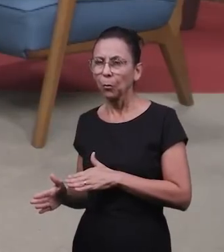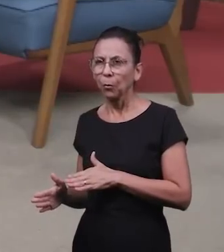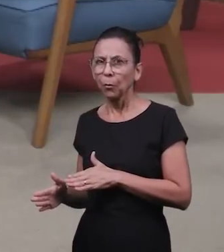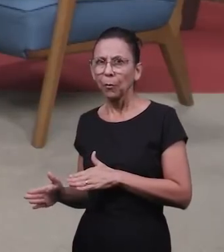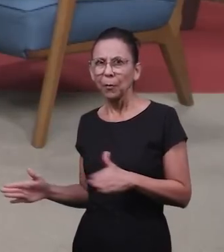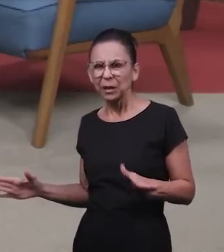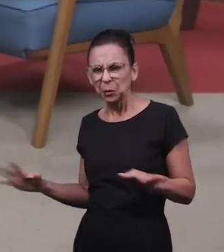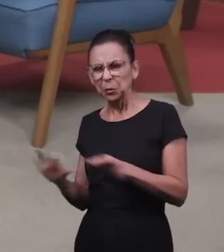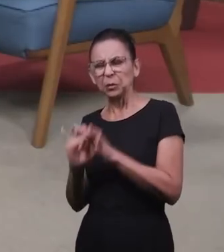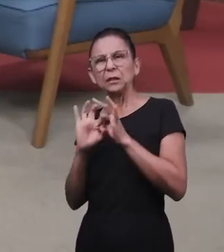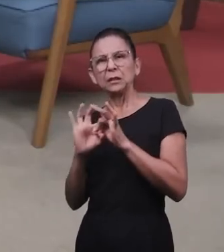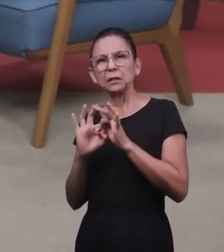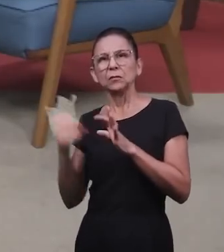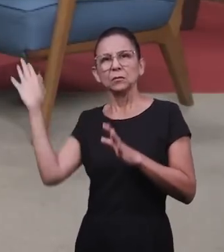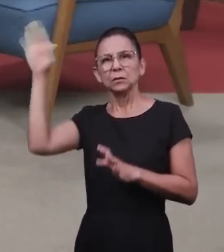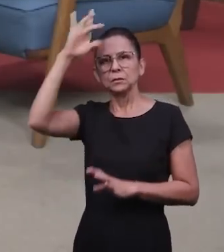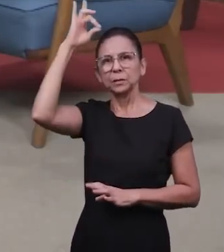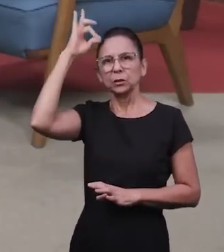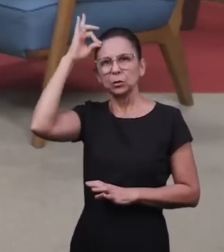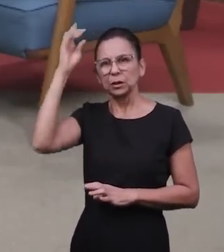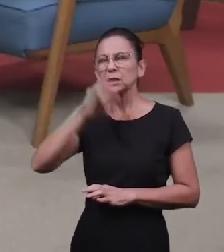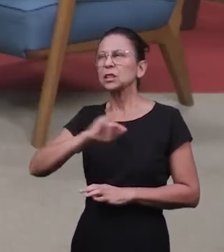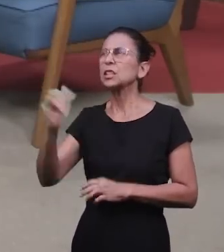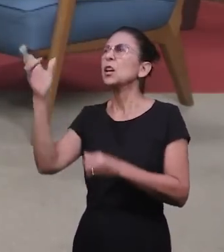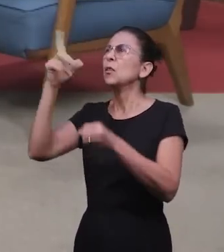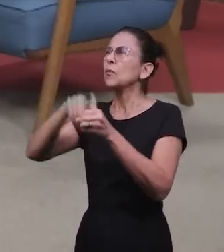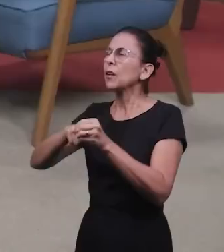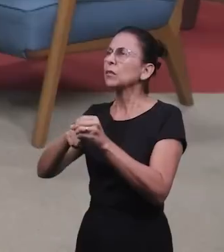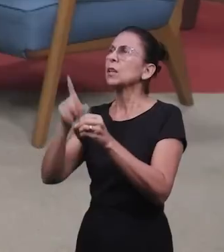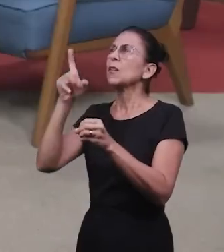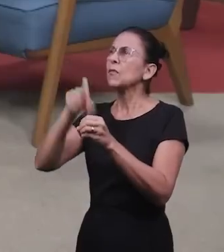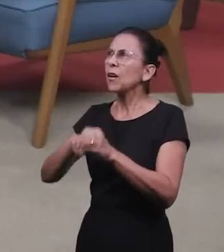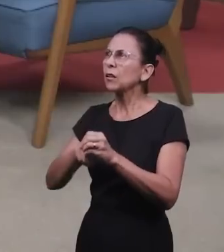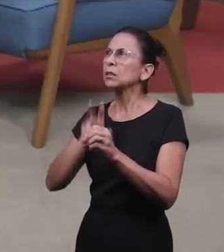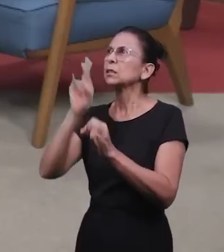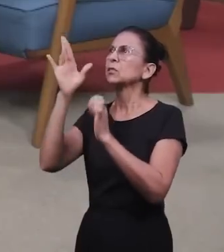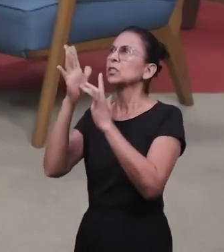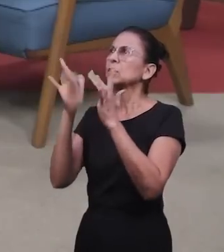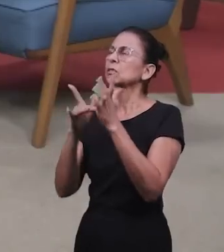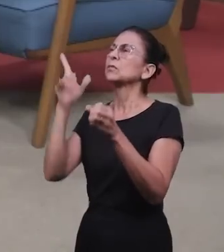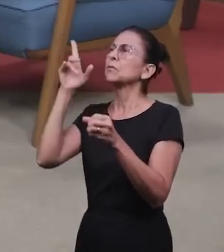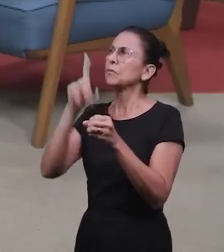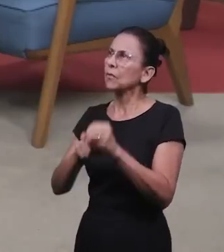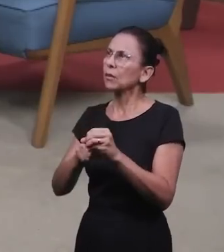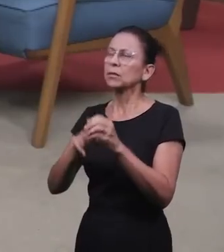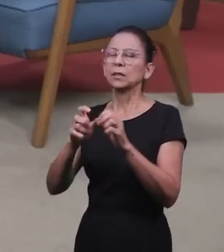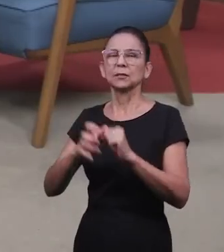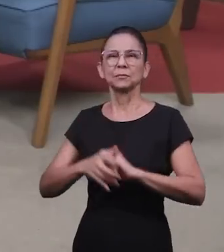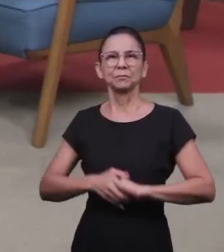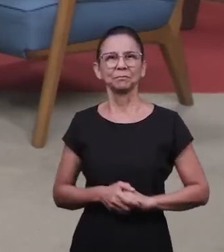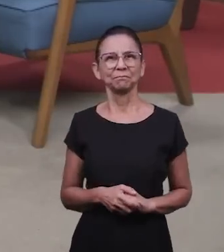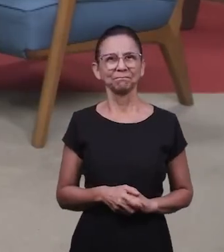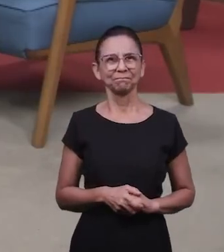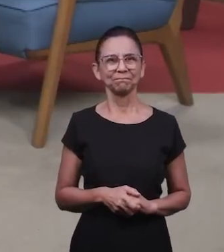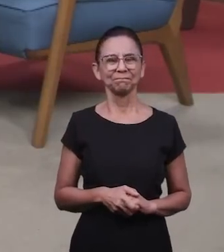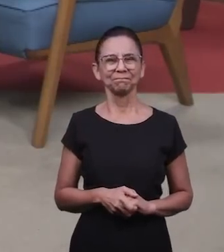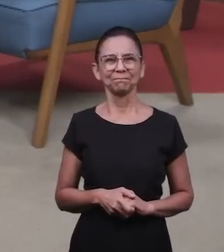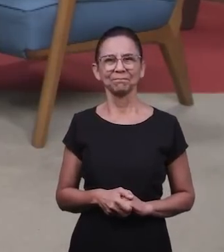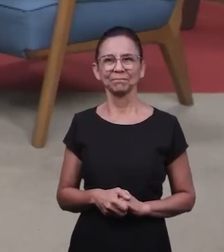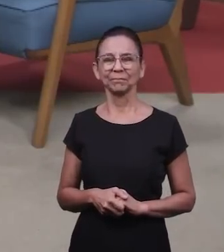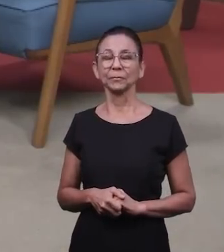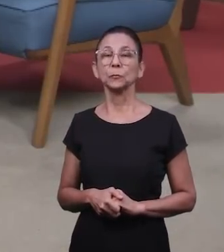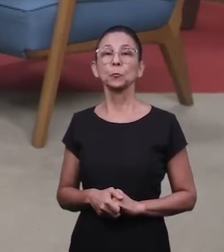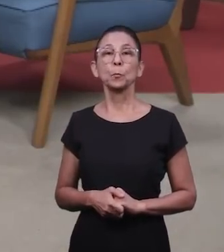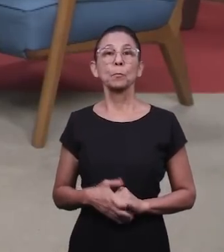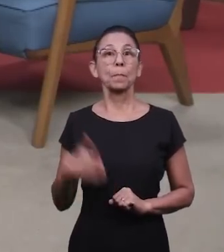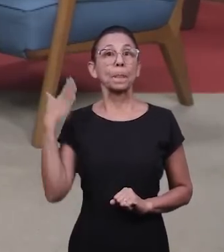porque a igreja fiel, ela está junto com o Espírito Santo, dizendo, vem, que é o que nós estamos fazendo também aqui através desse